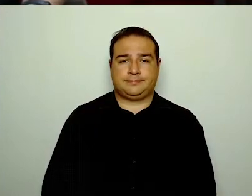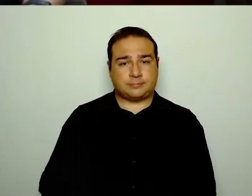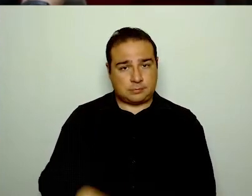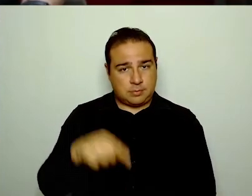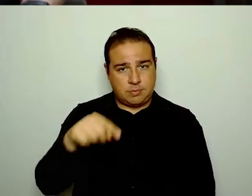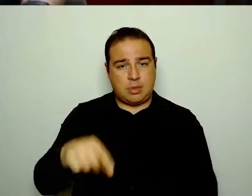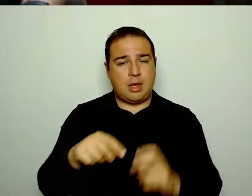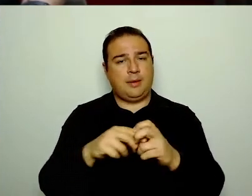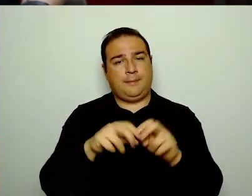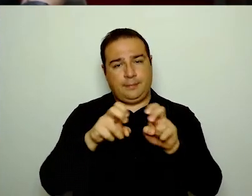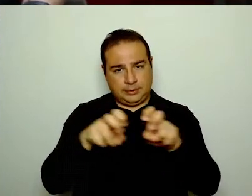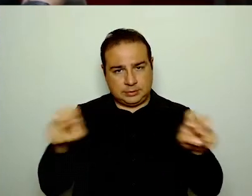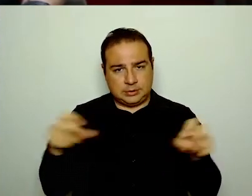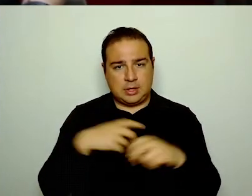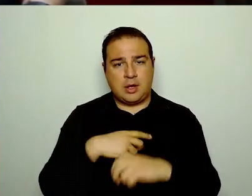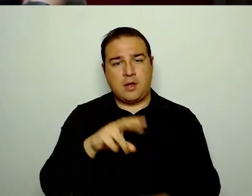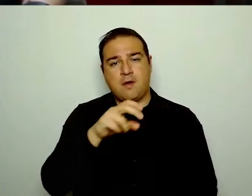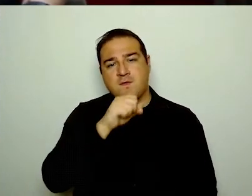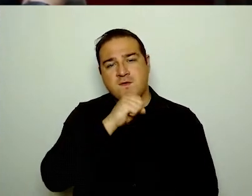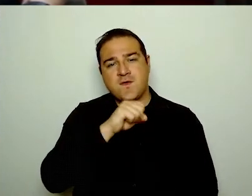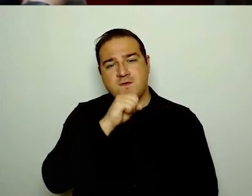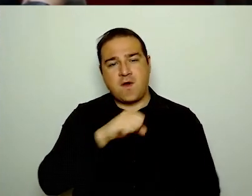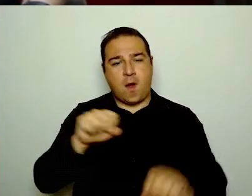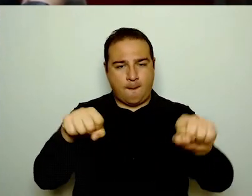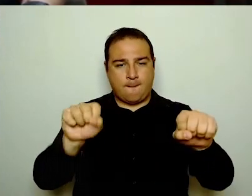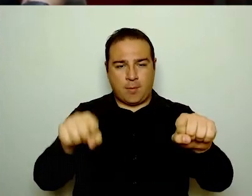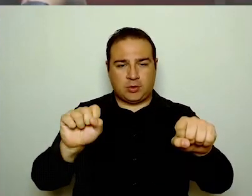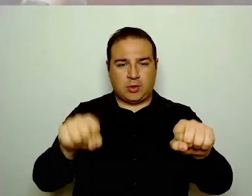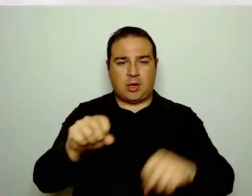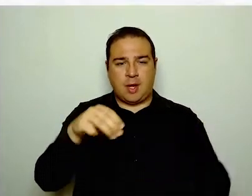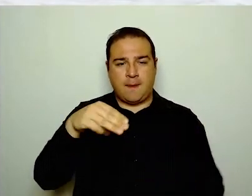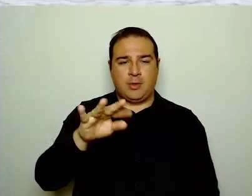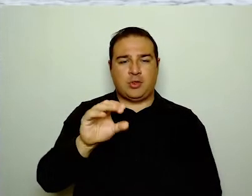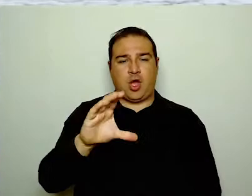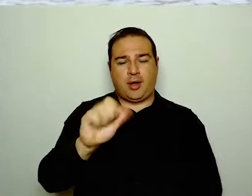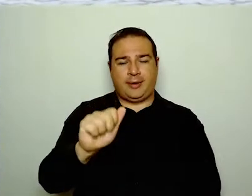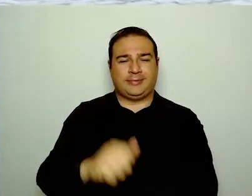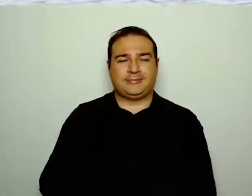Eleitoral. No tribunal, sou conhecida como a Vovó Motoca.